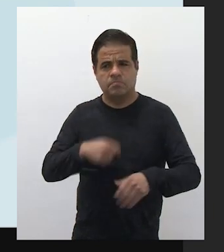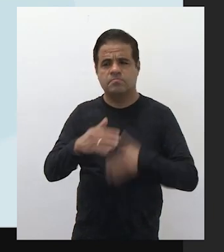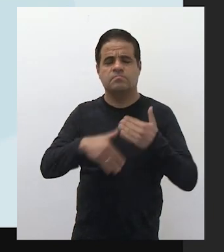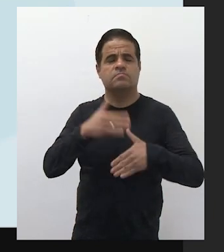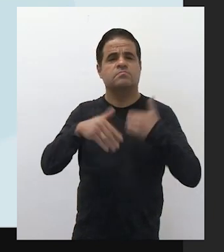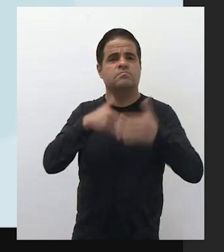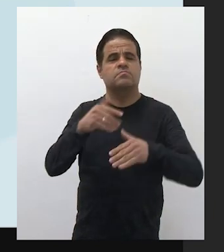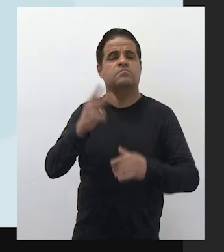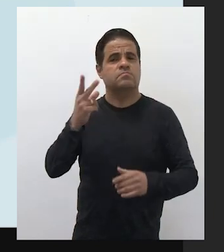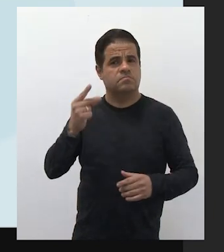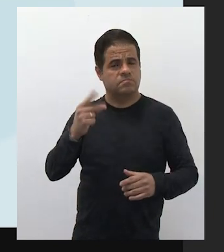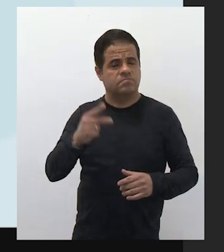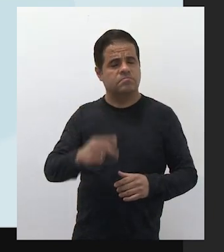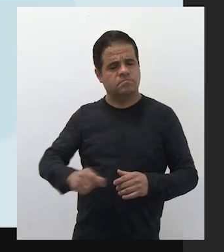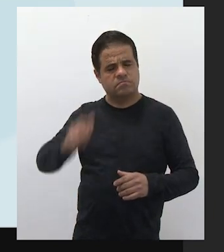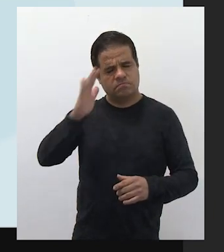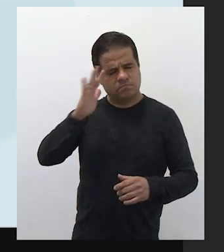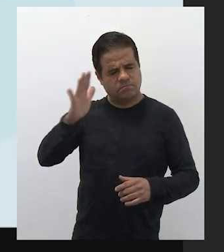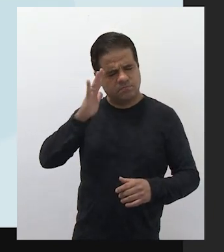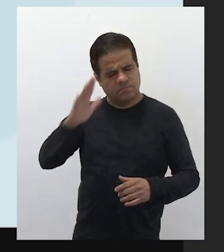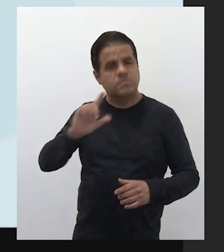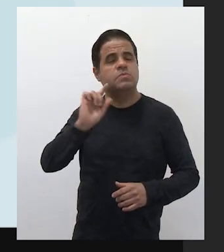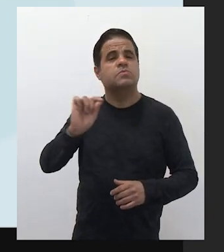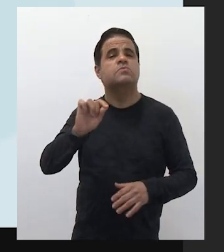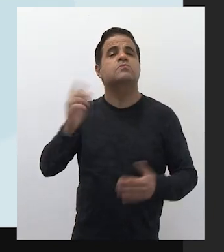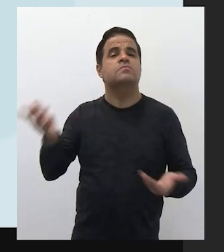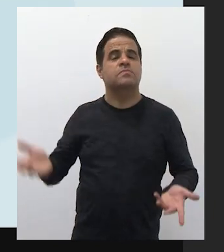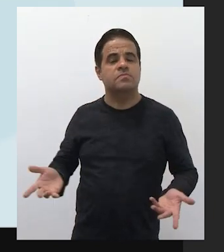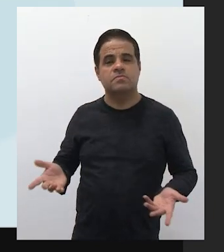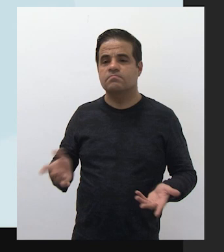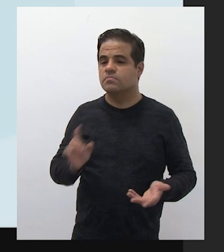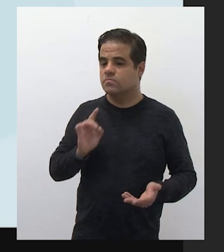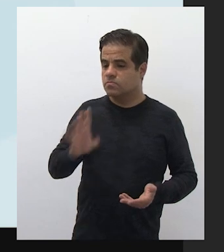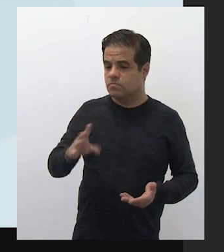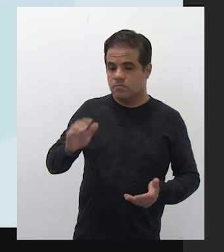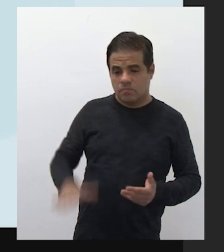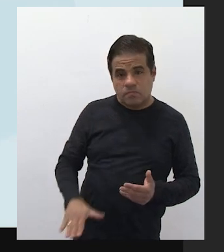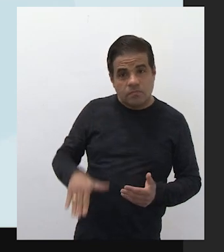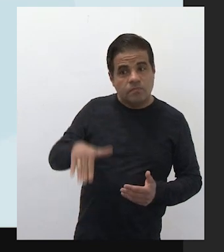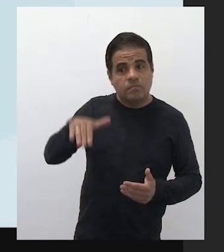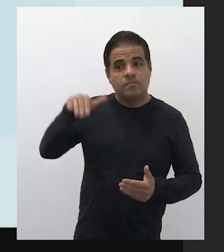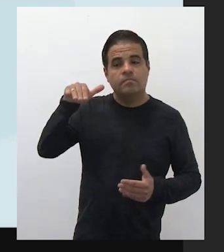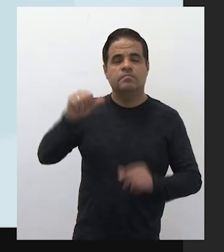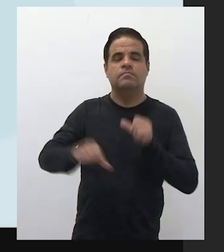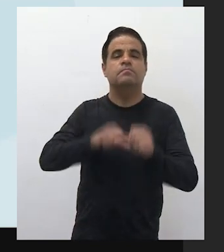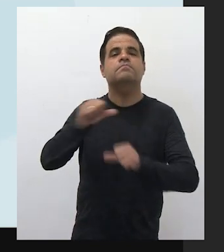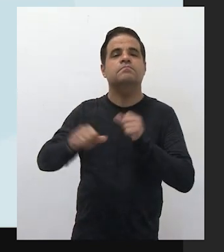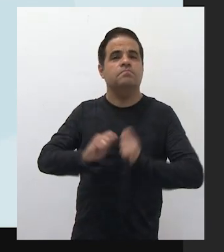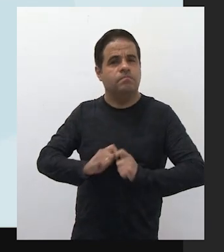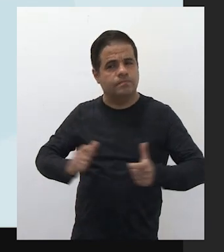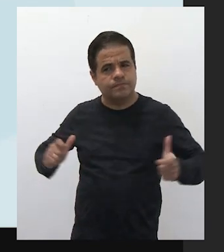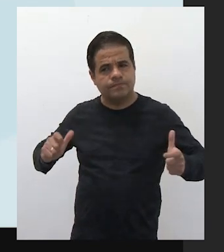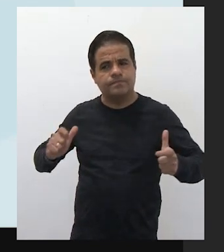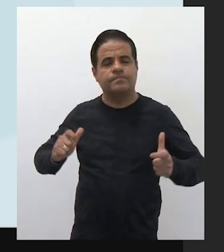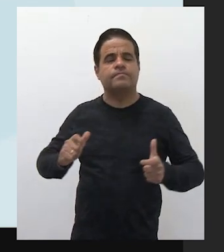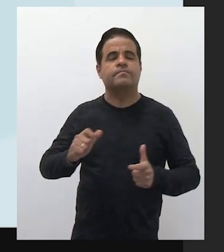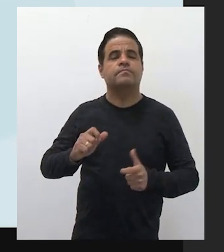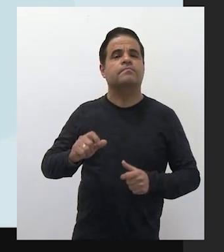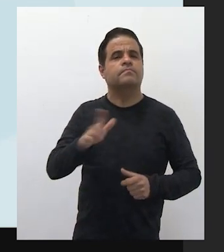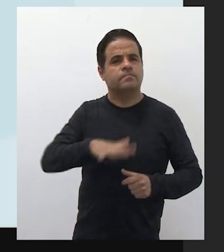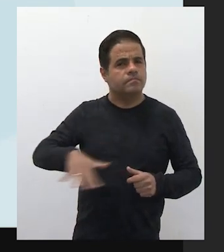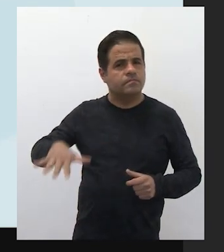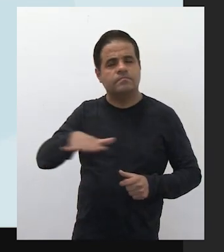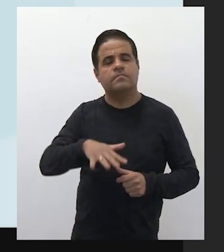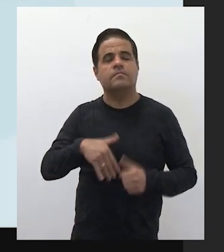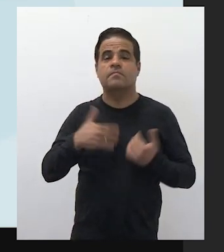segunda linha de pensamento só tem crescimento com mudanças estruturais.